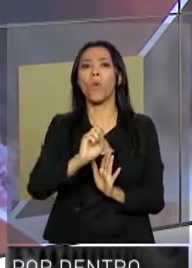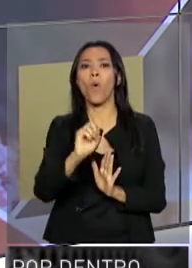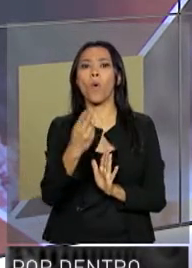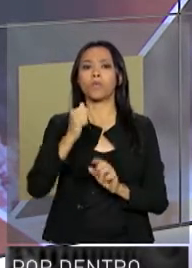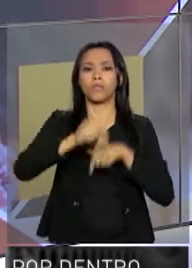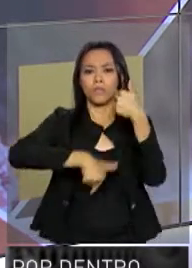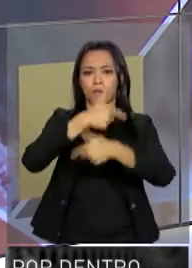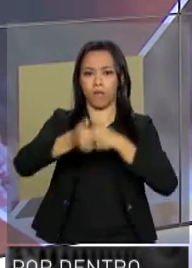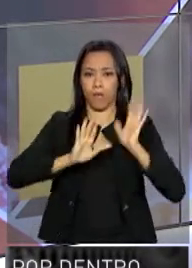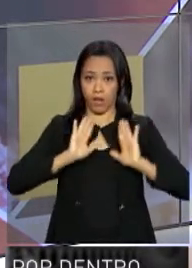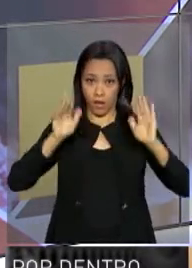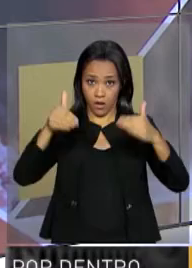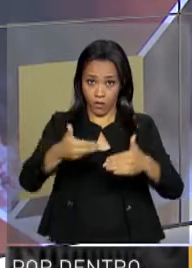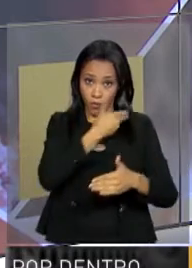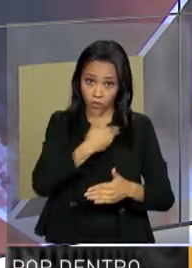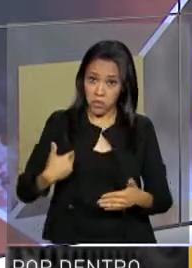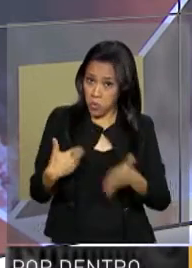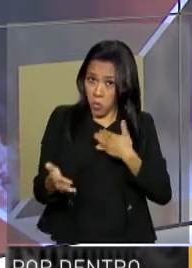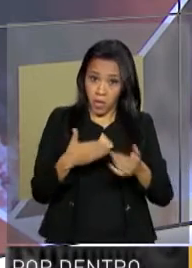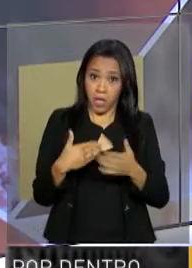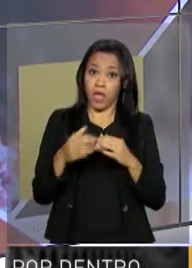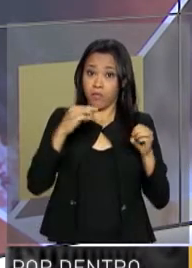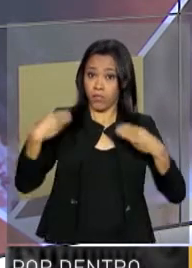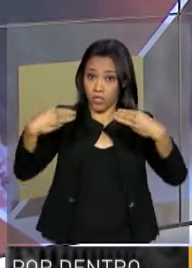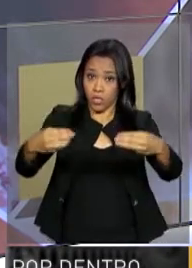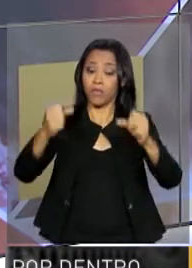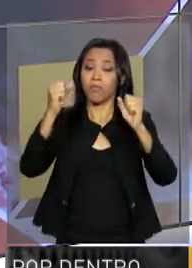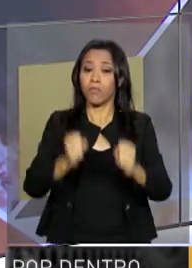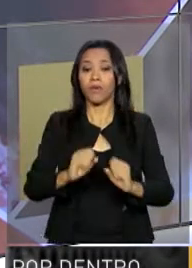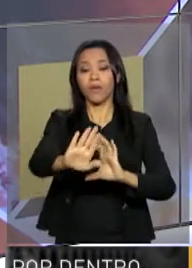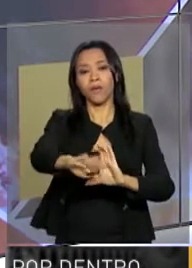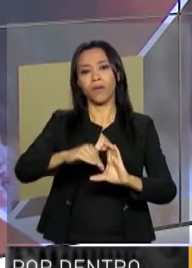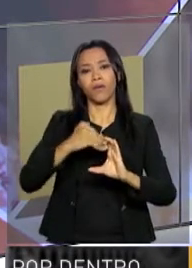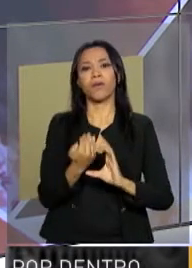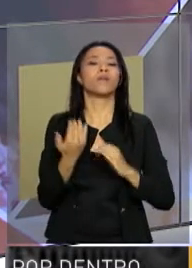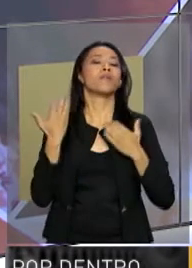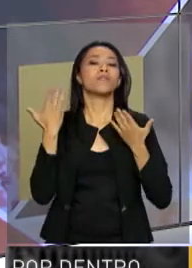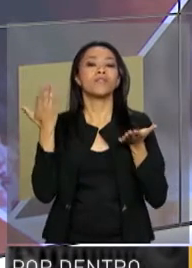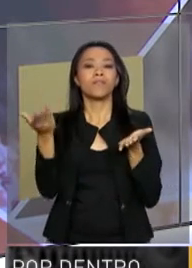governo, de qualquer ministério, escreva para